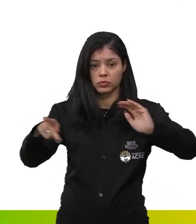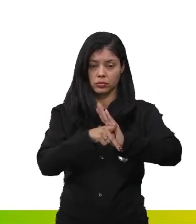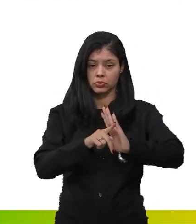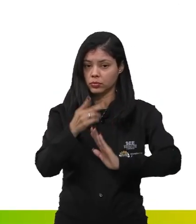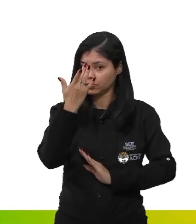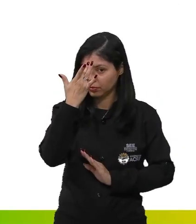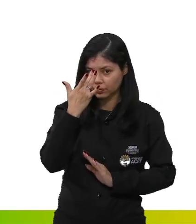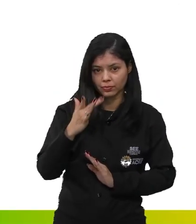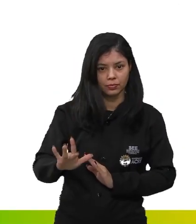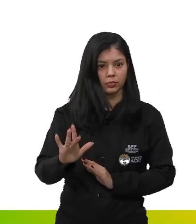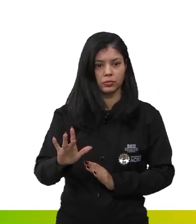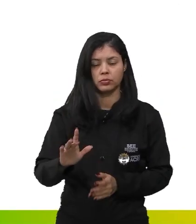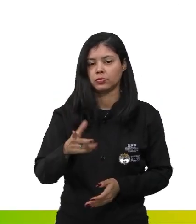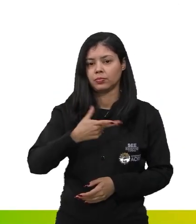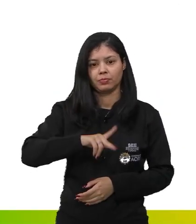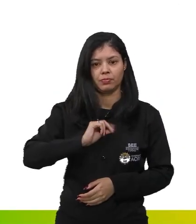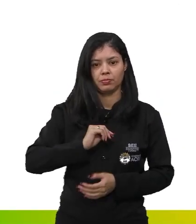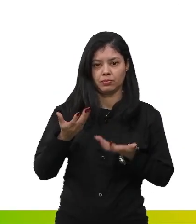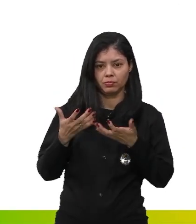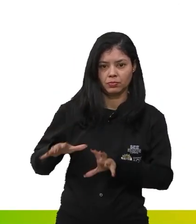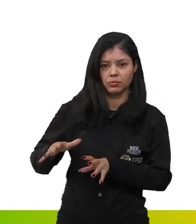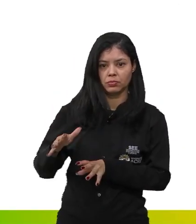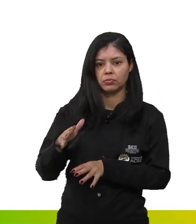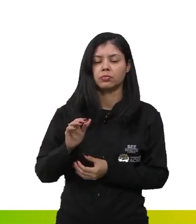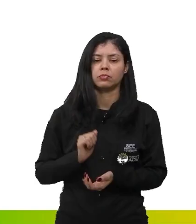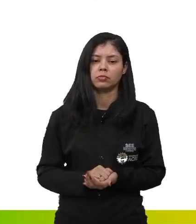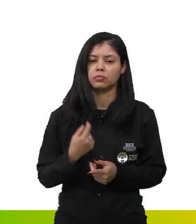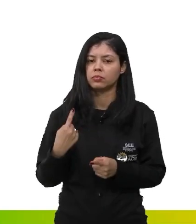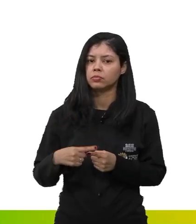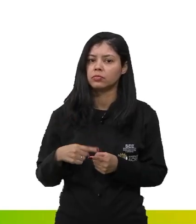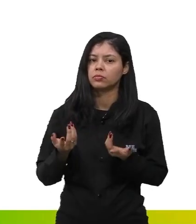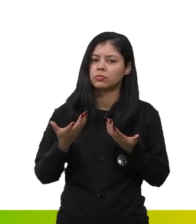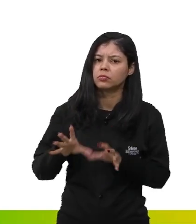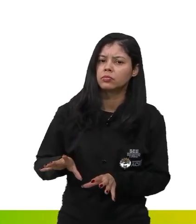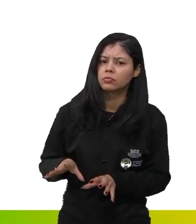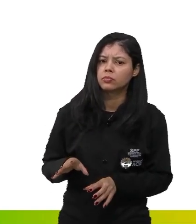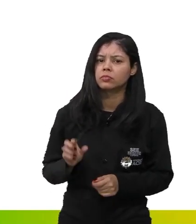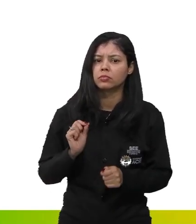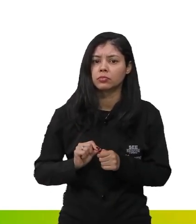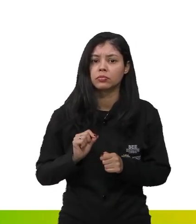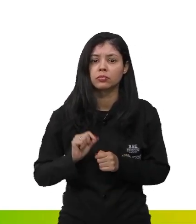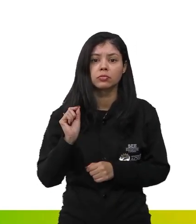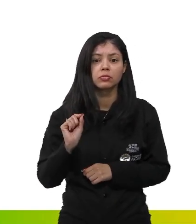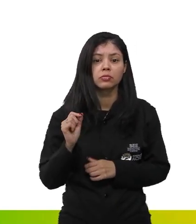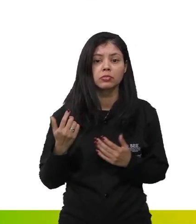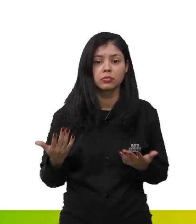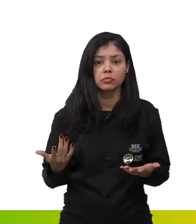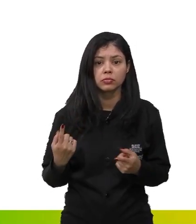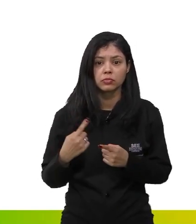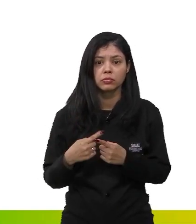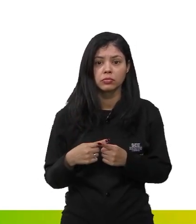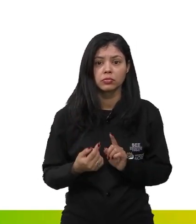não satisfez Portugal. Por que não satisfez Portugal?